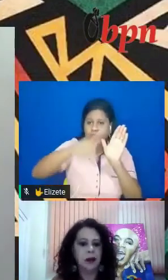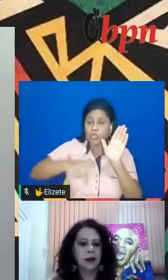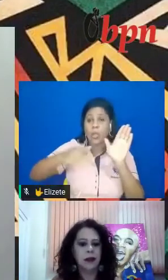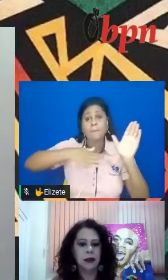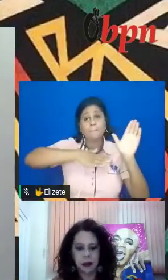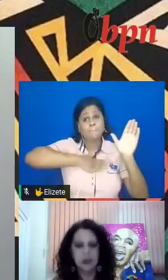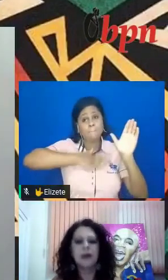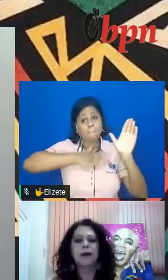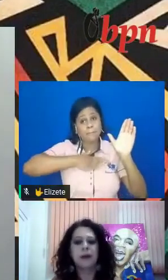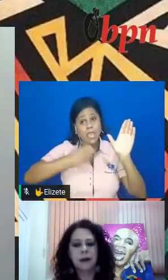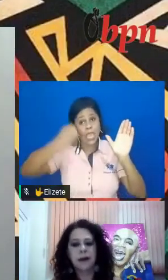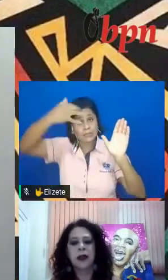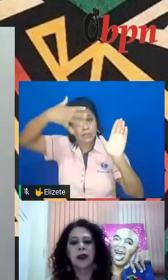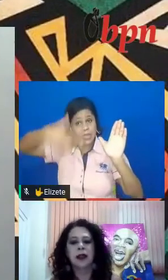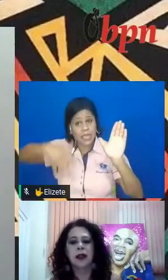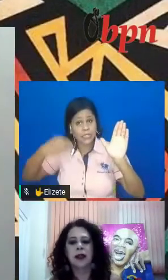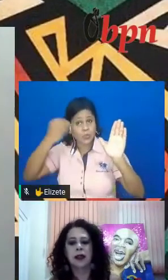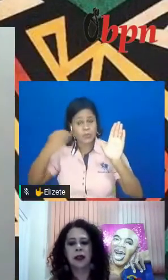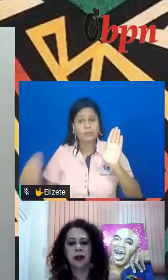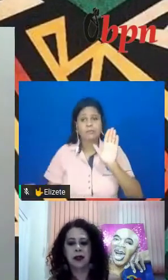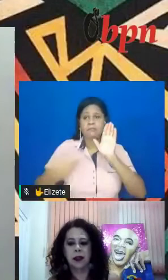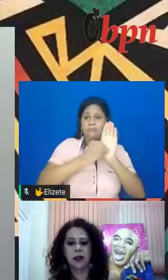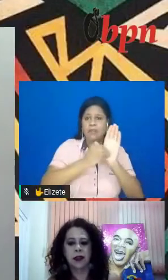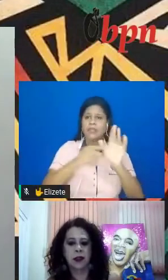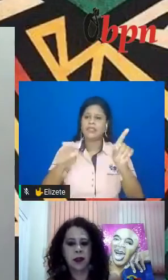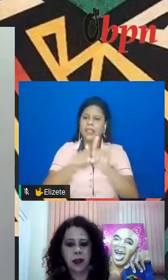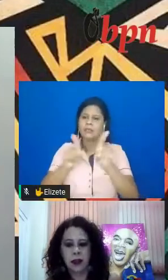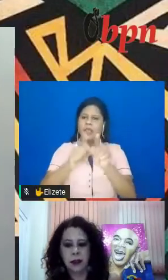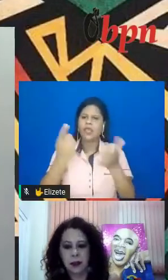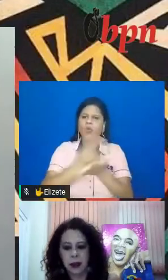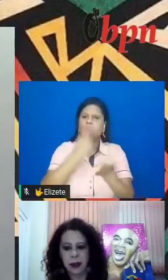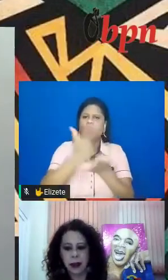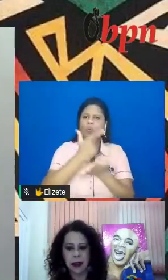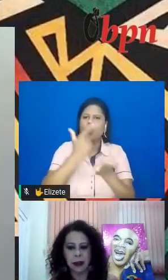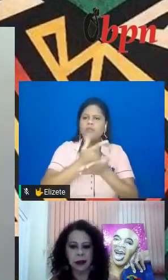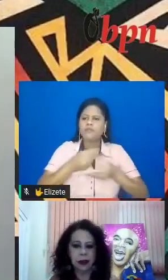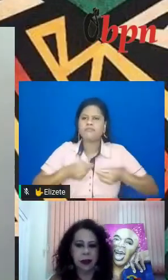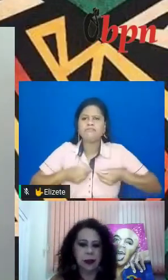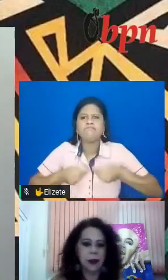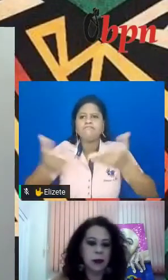ser oferecido para as instituições.